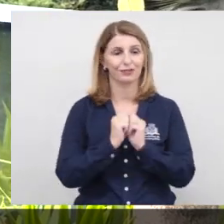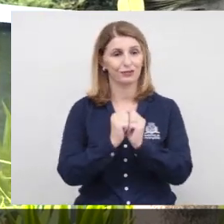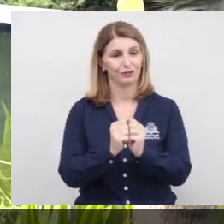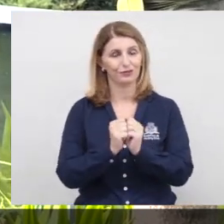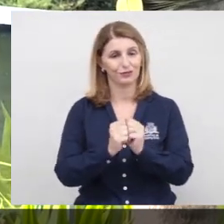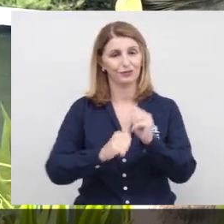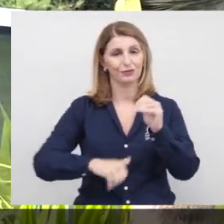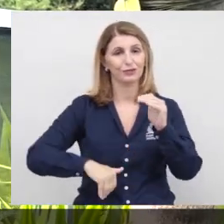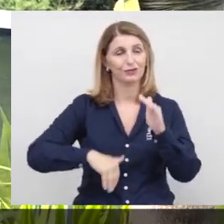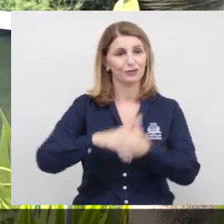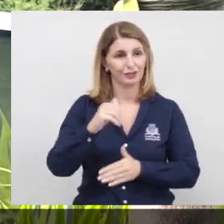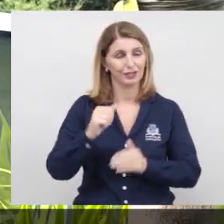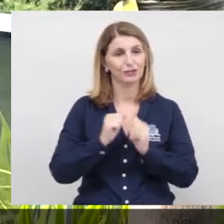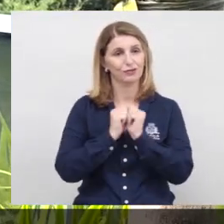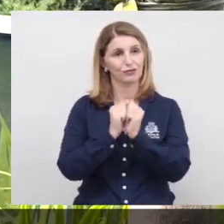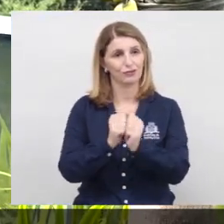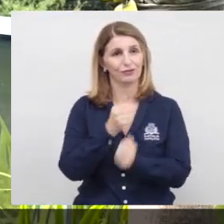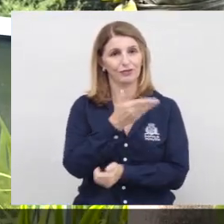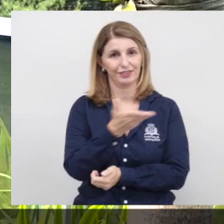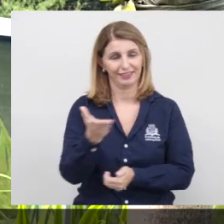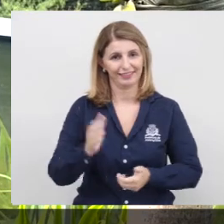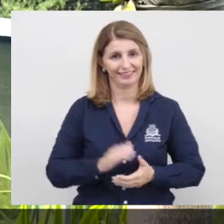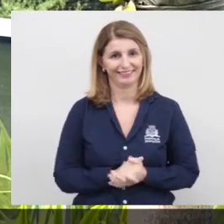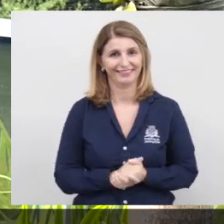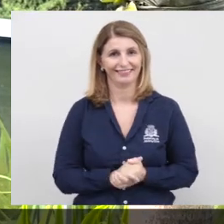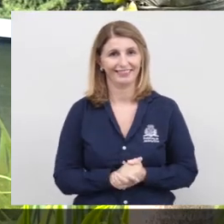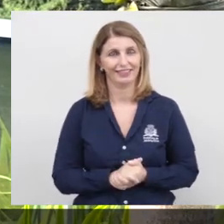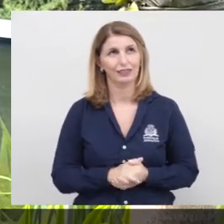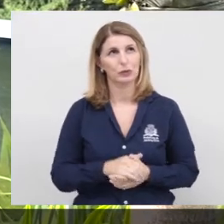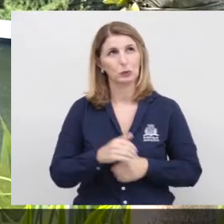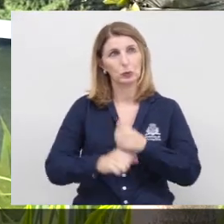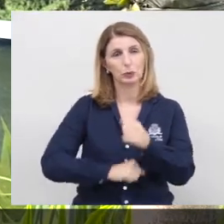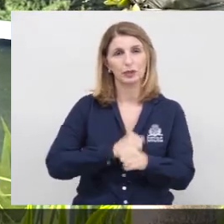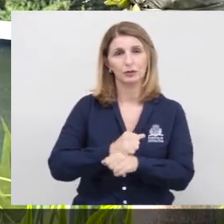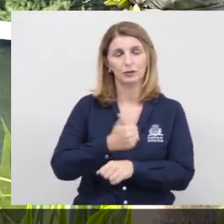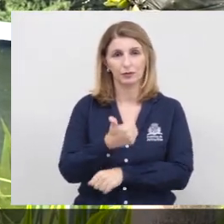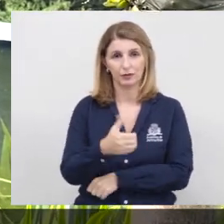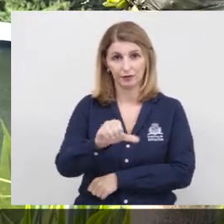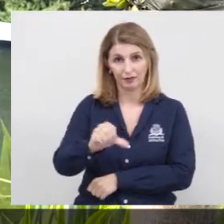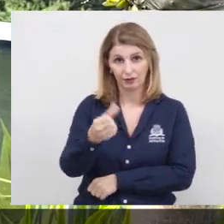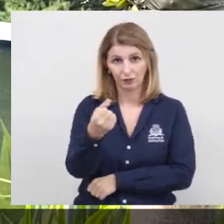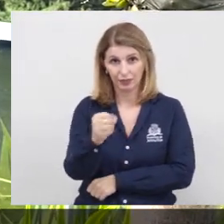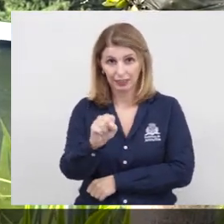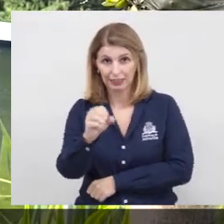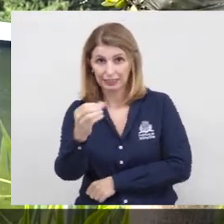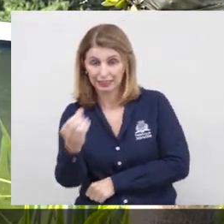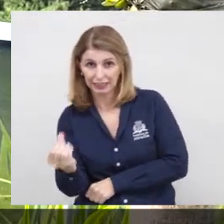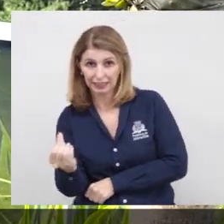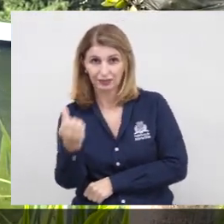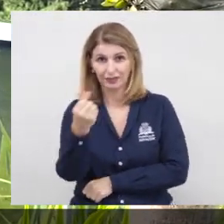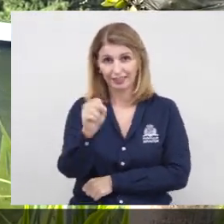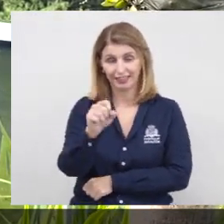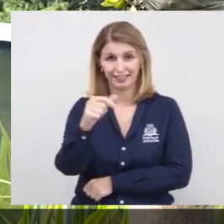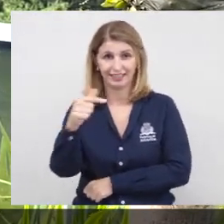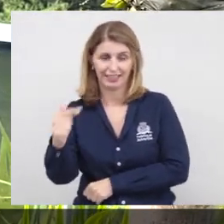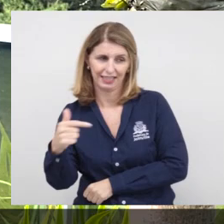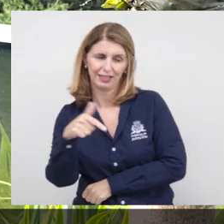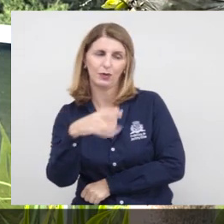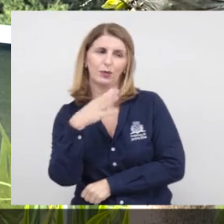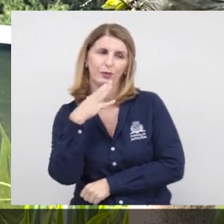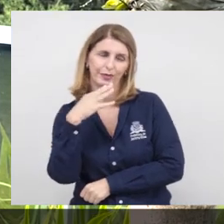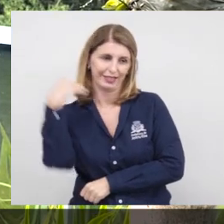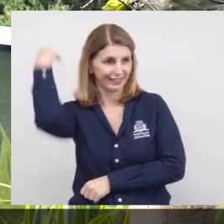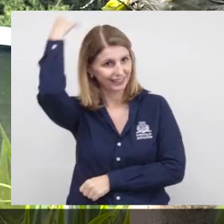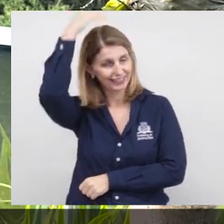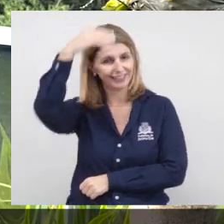é oportunidade de estar ao seu lado jogando no meio tempo de Joinville em 86 e 87